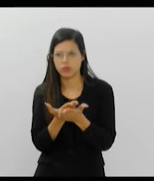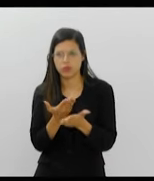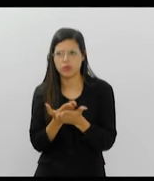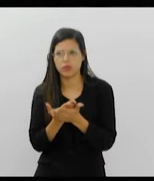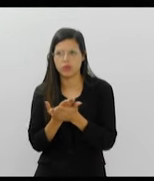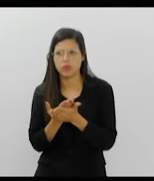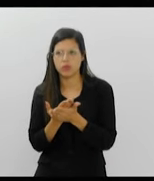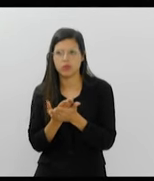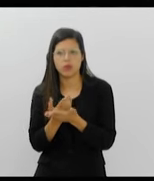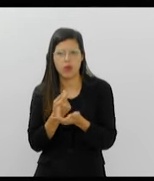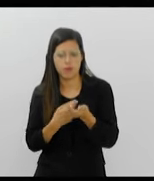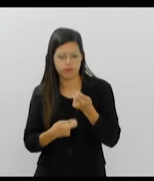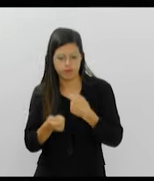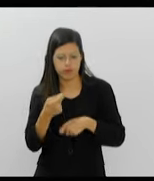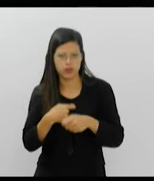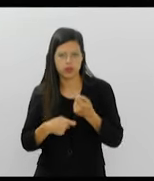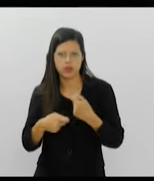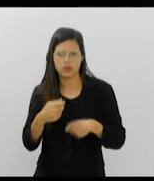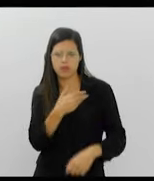as finanças públicas.